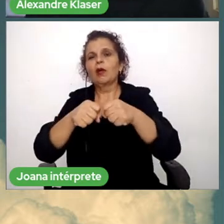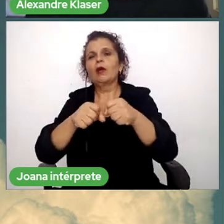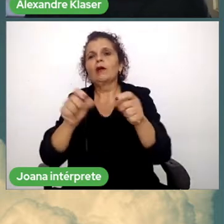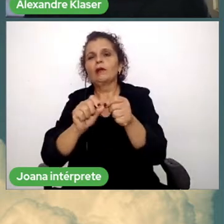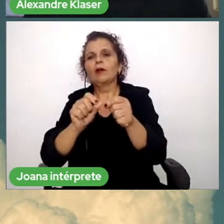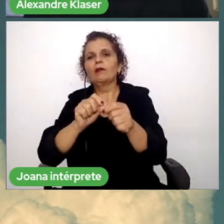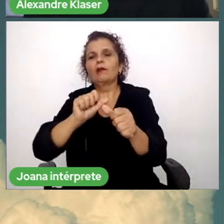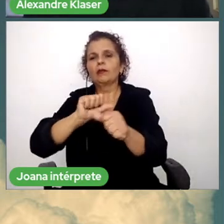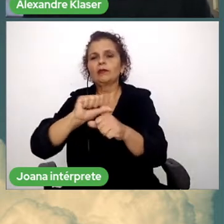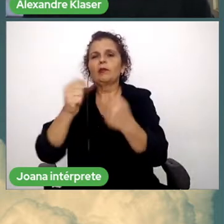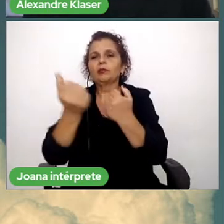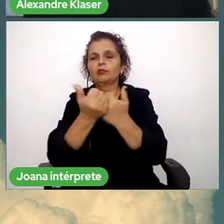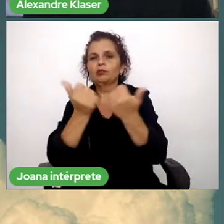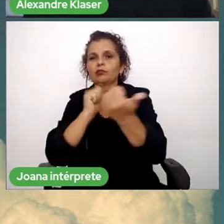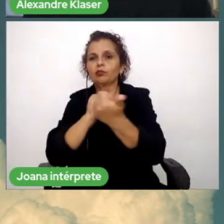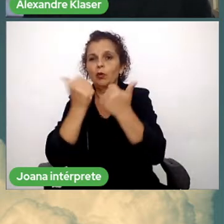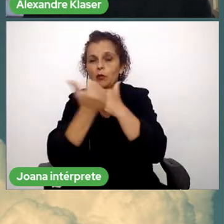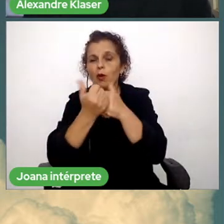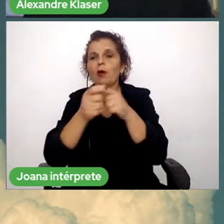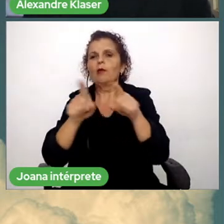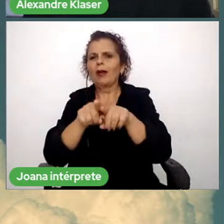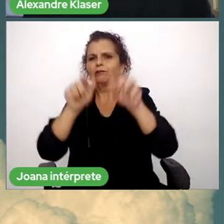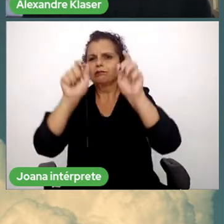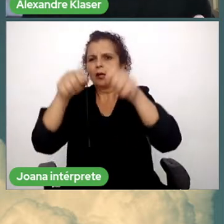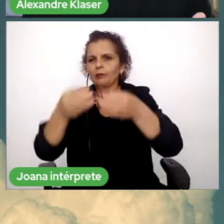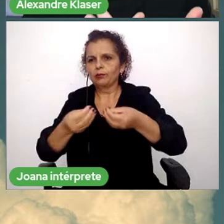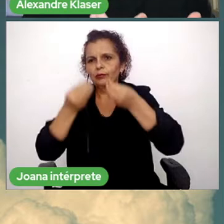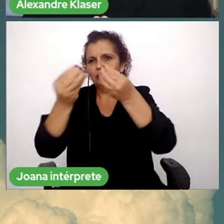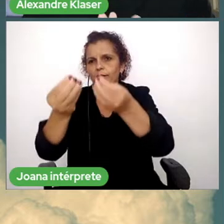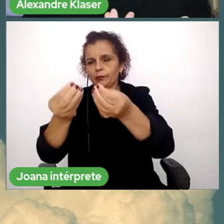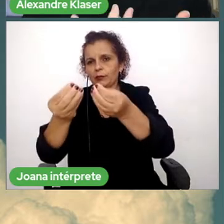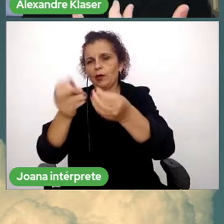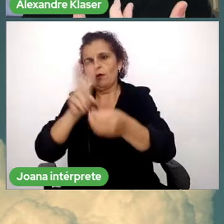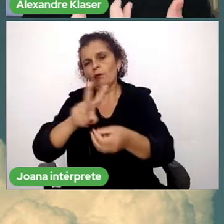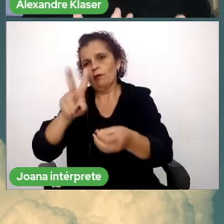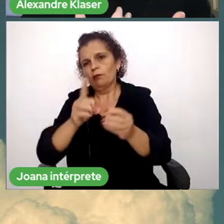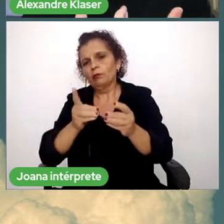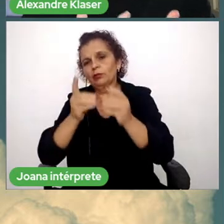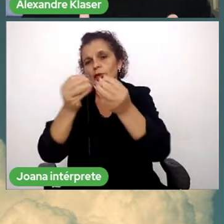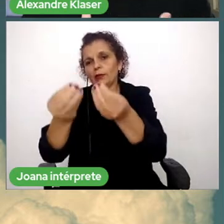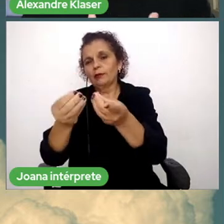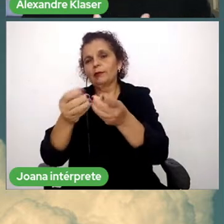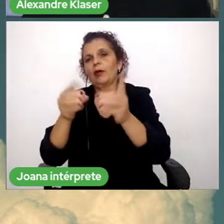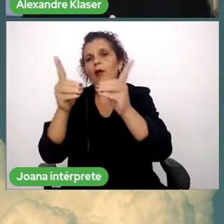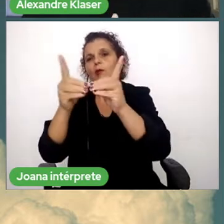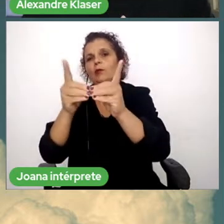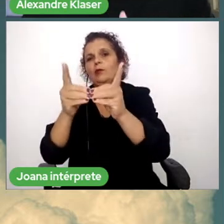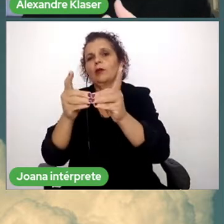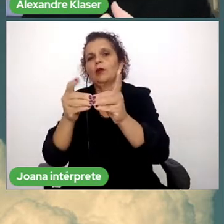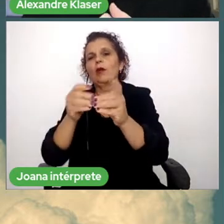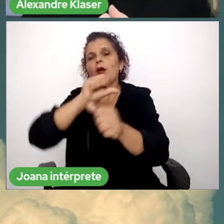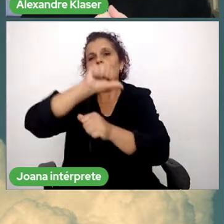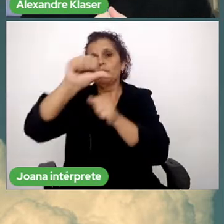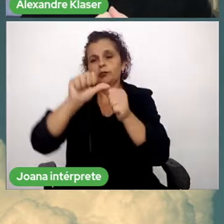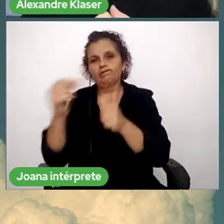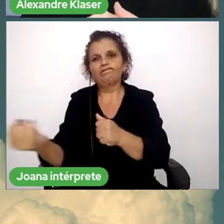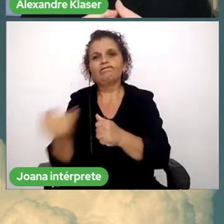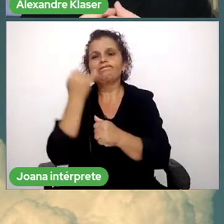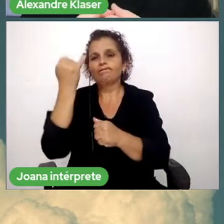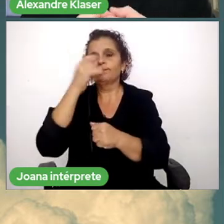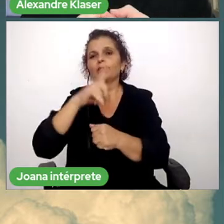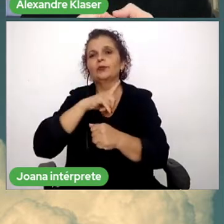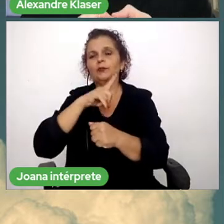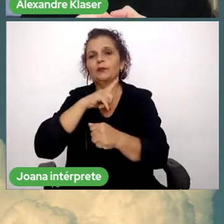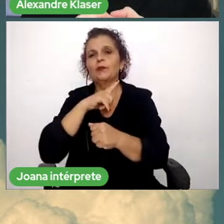revisar o valor que aquilo está entregando. Essa é uma mudança muito, muito importante